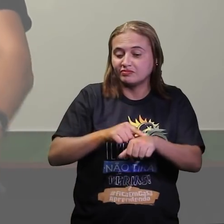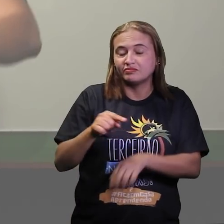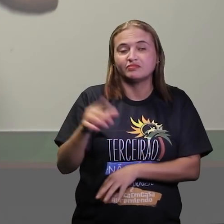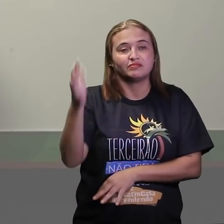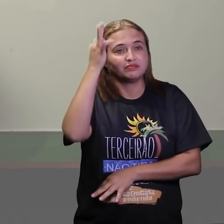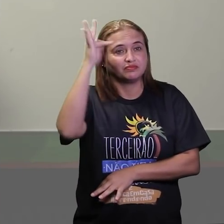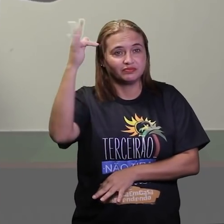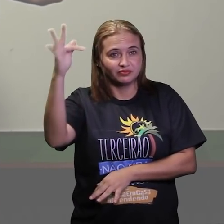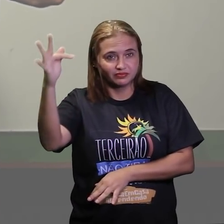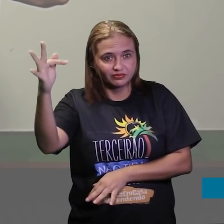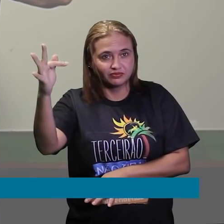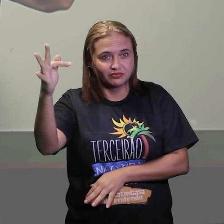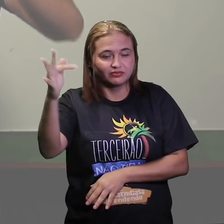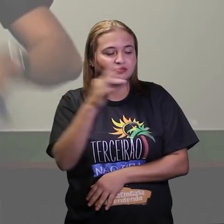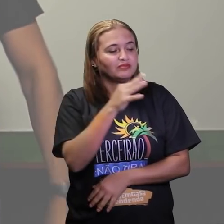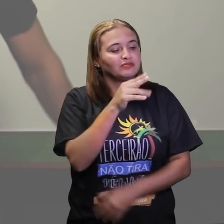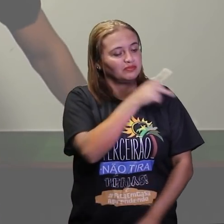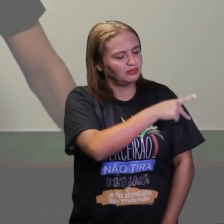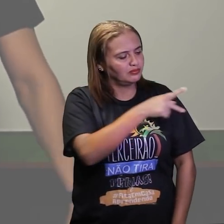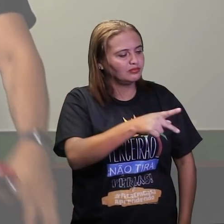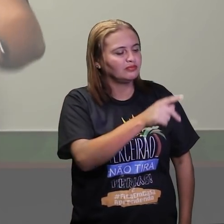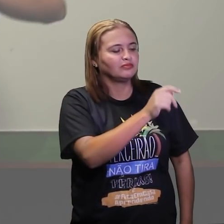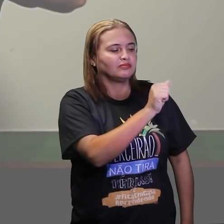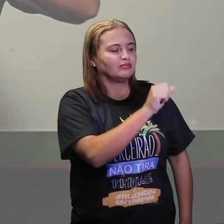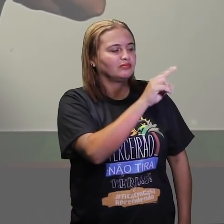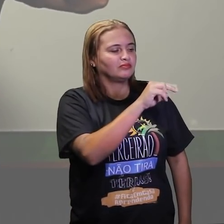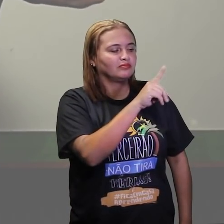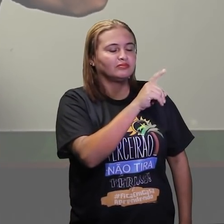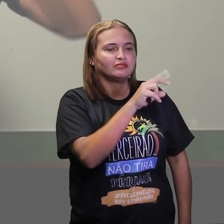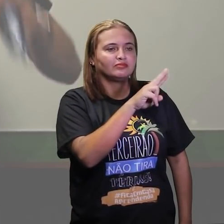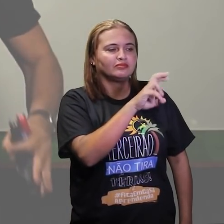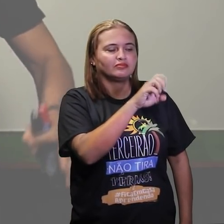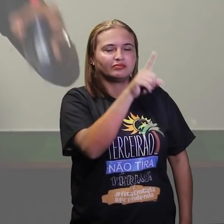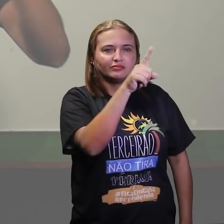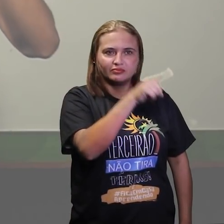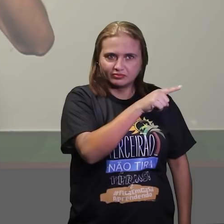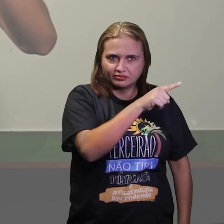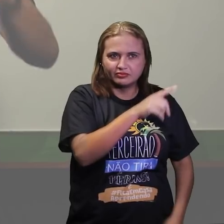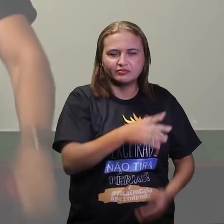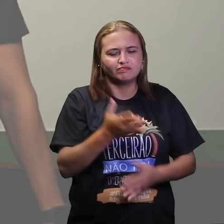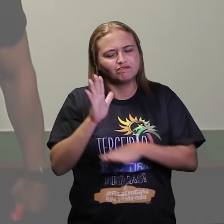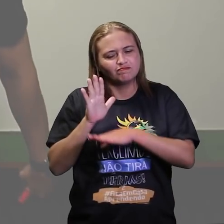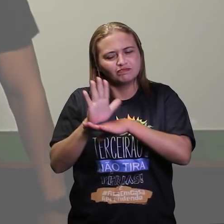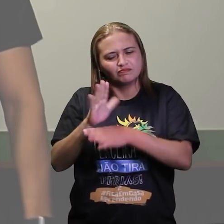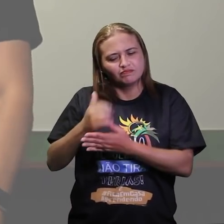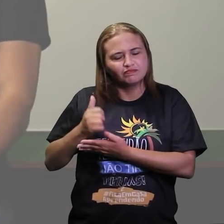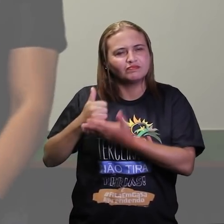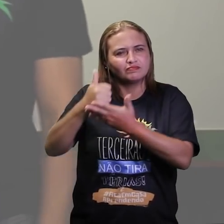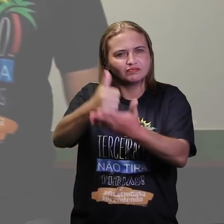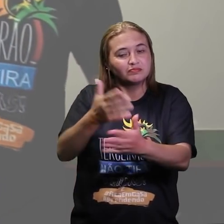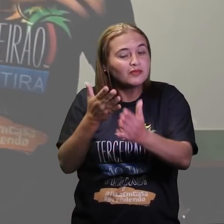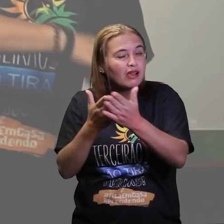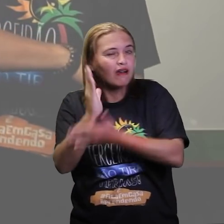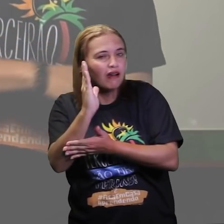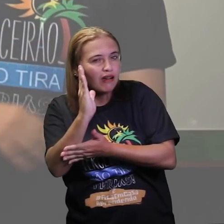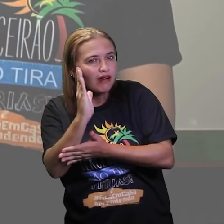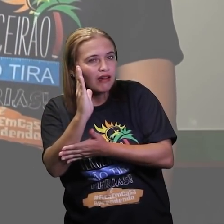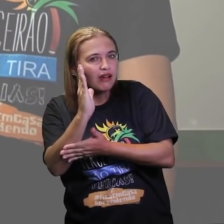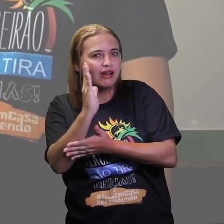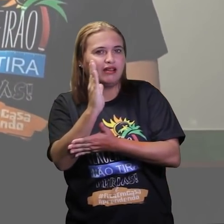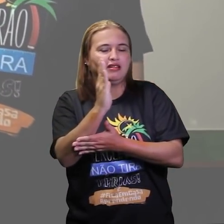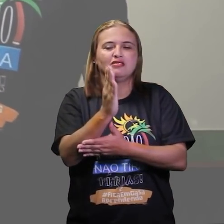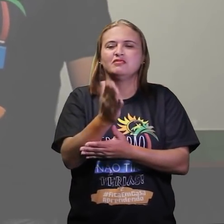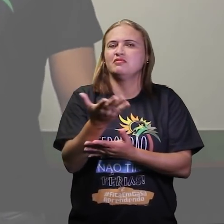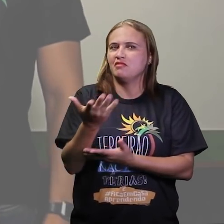para vocês. Professor André Luiz, da rede aí do Estado, para contribuir com a aprovação de vocês neste